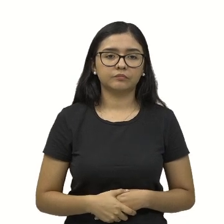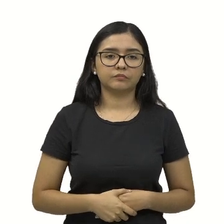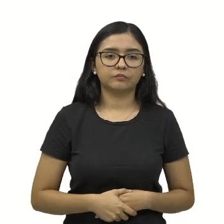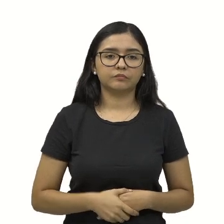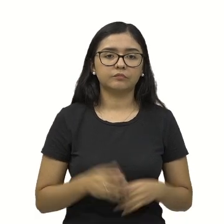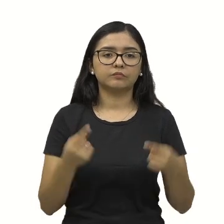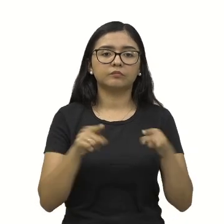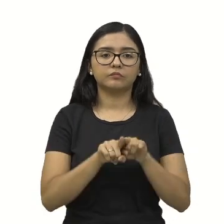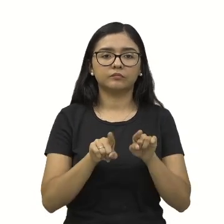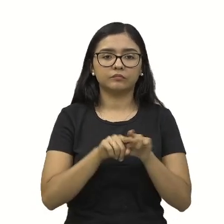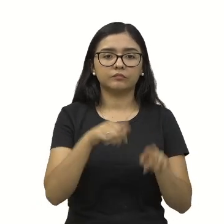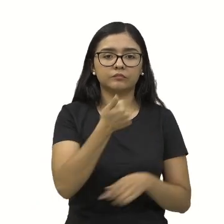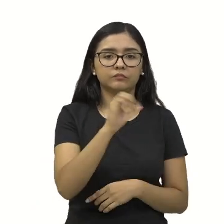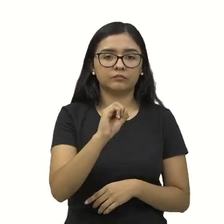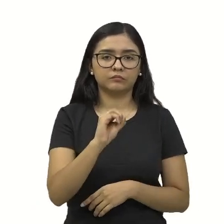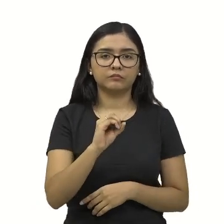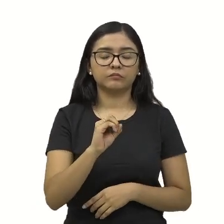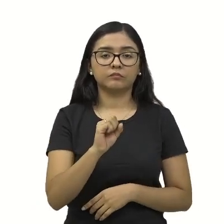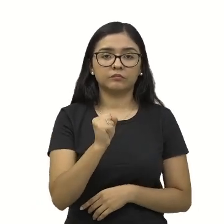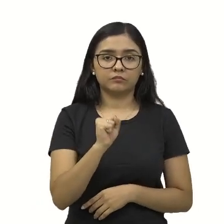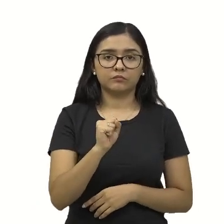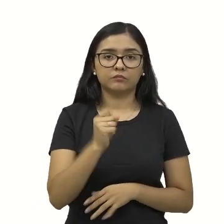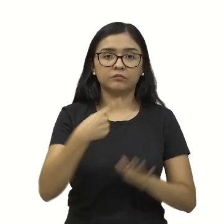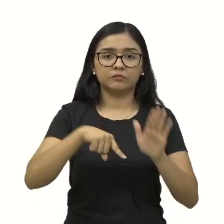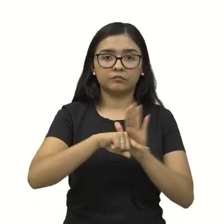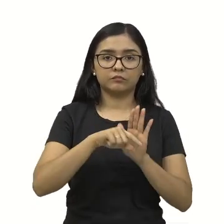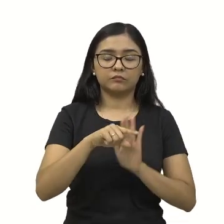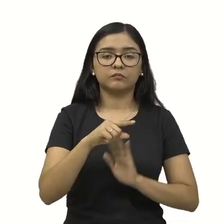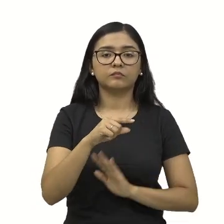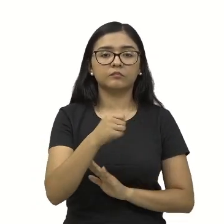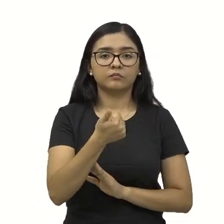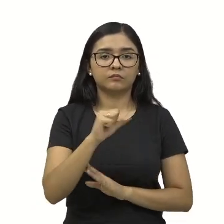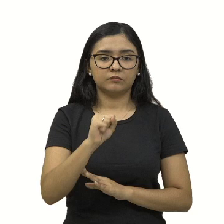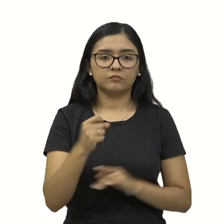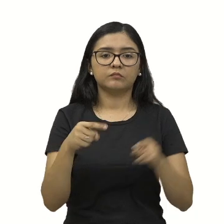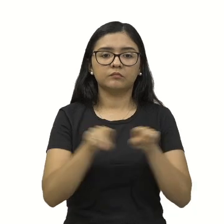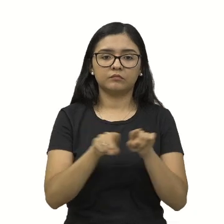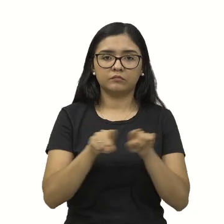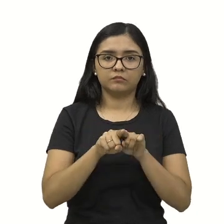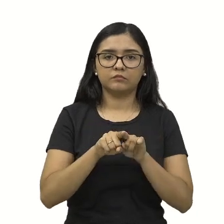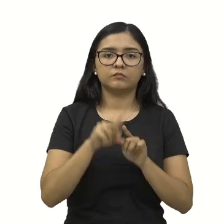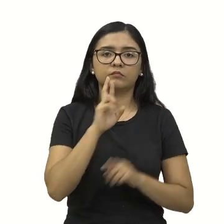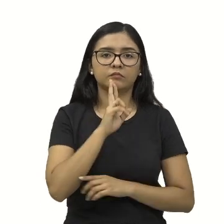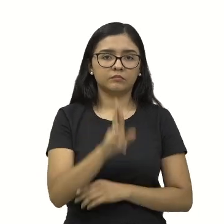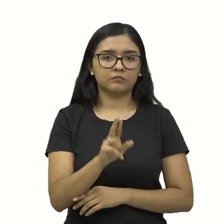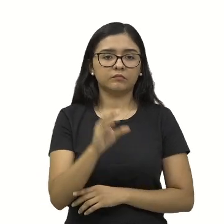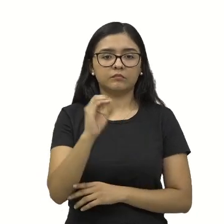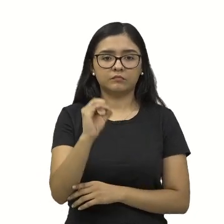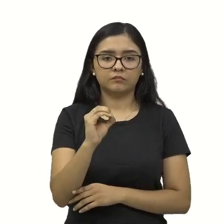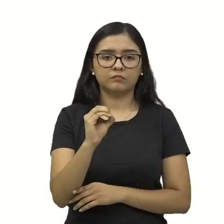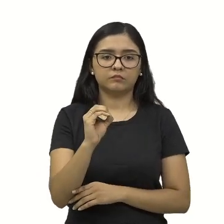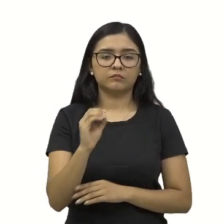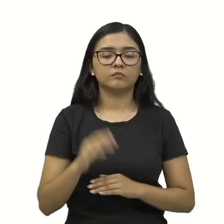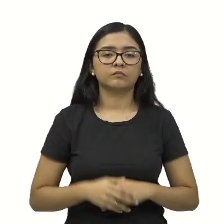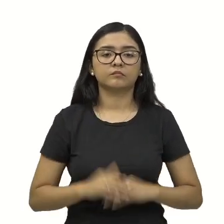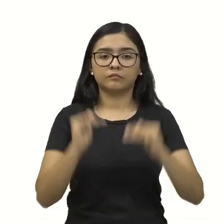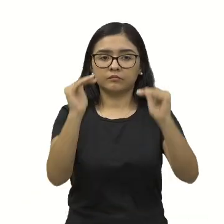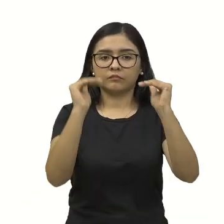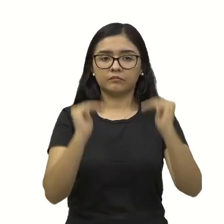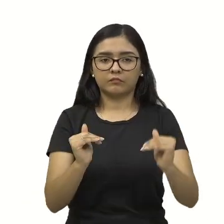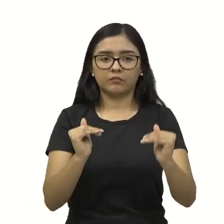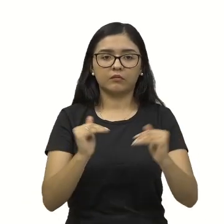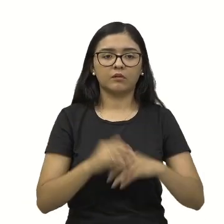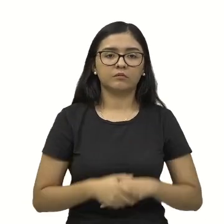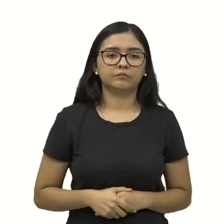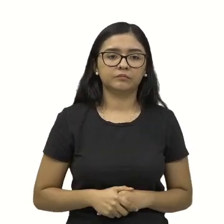Mesma coisa aqui, 18 menos 18, que vai dar 0 também. Vou fechar aqui a matriz. Vamos para a próxima linha. Agora eu